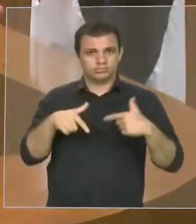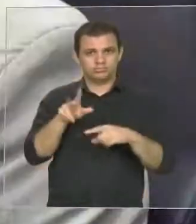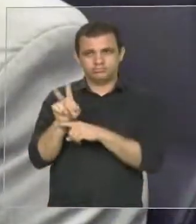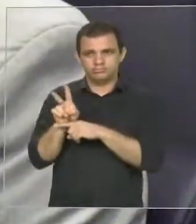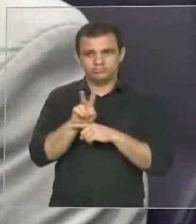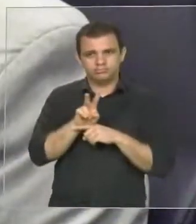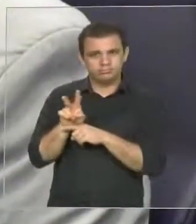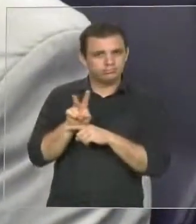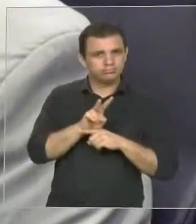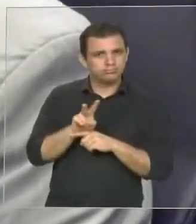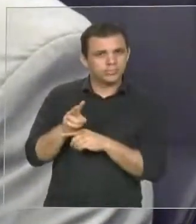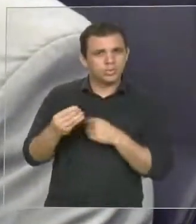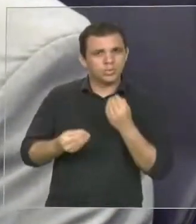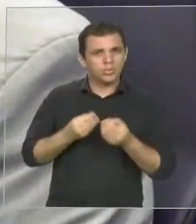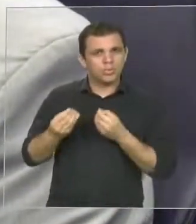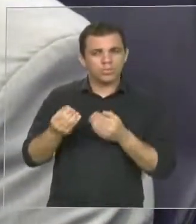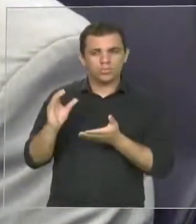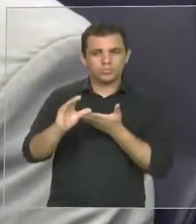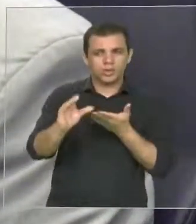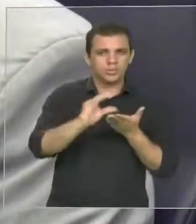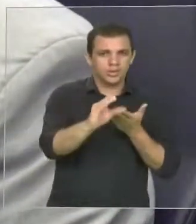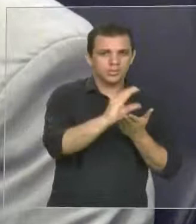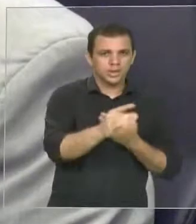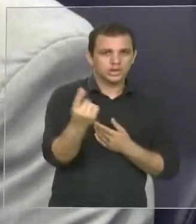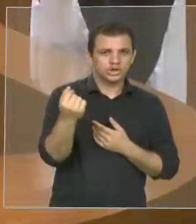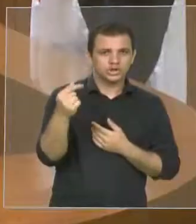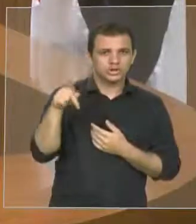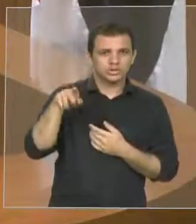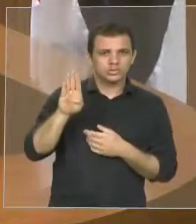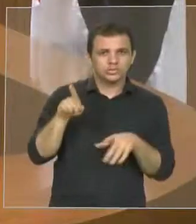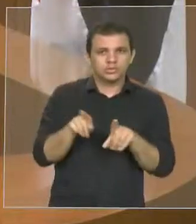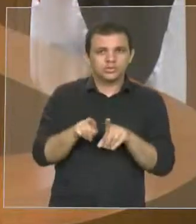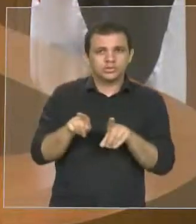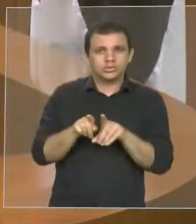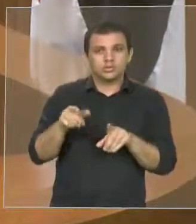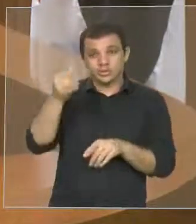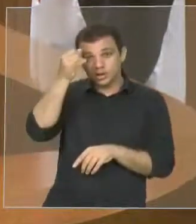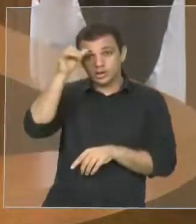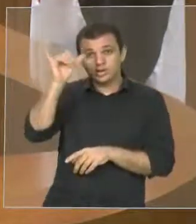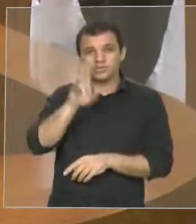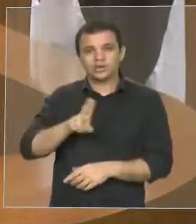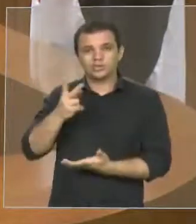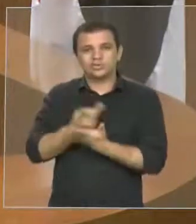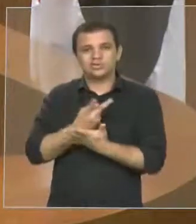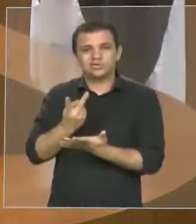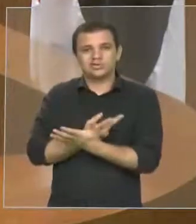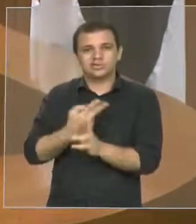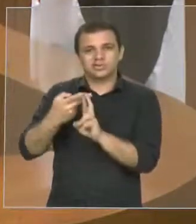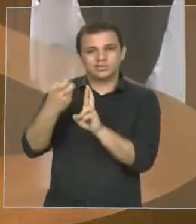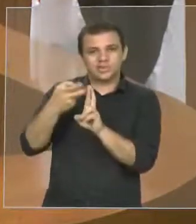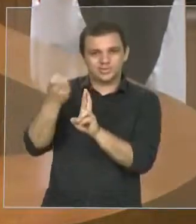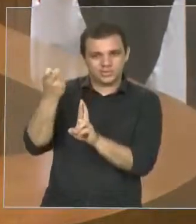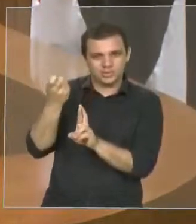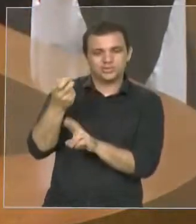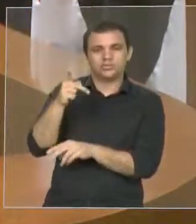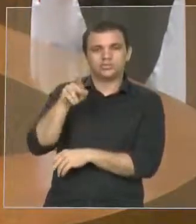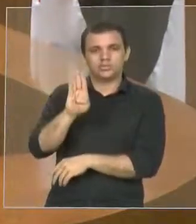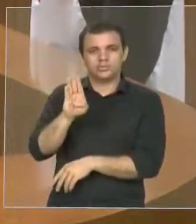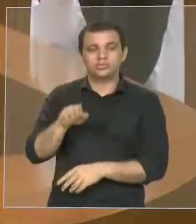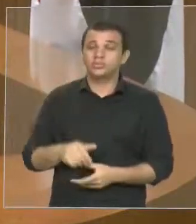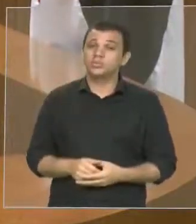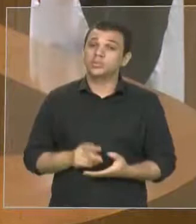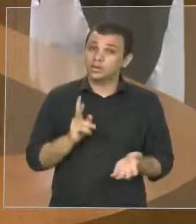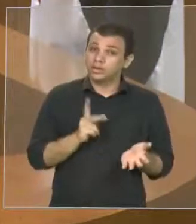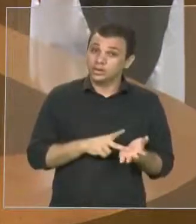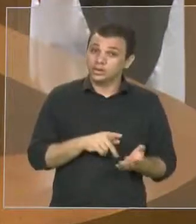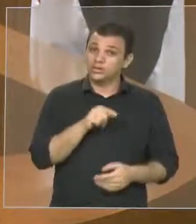de fiscalizar, de prevenir o mau uso dos recursos públicos, ele, na verdade, está